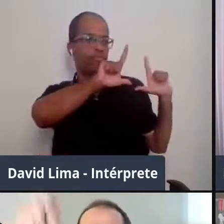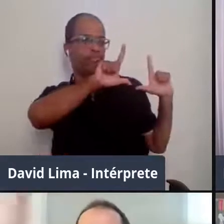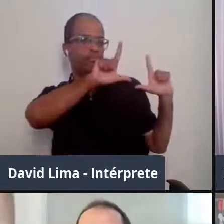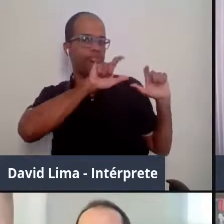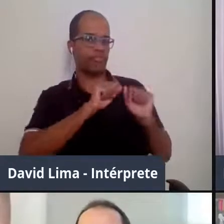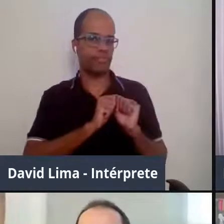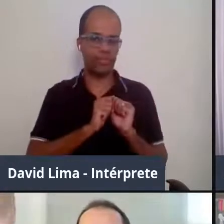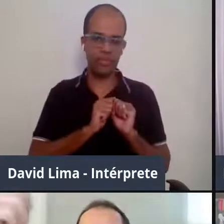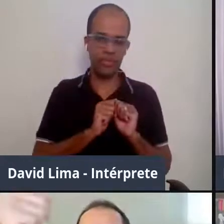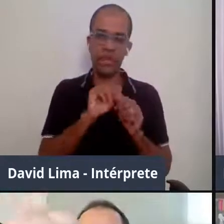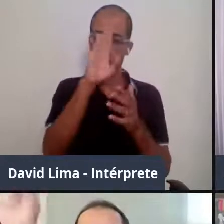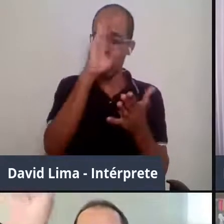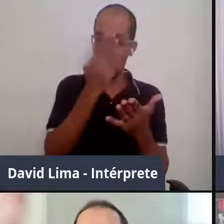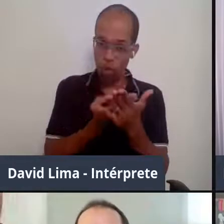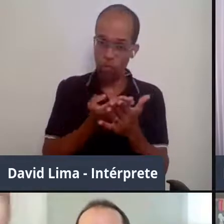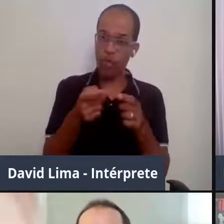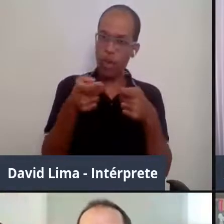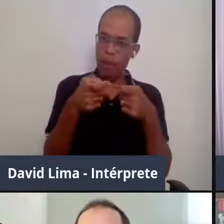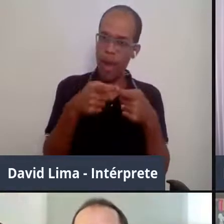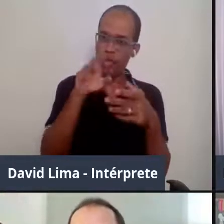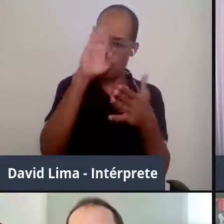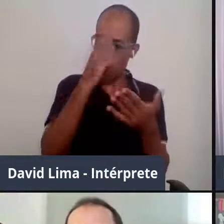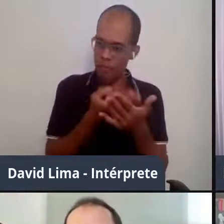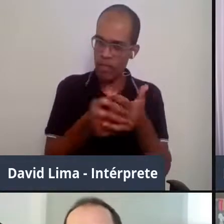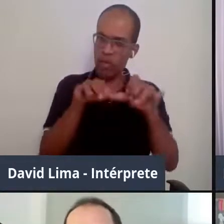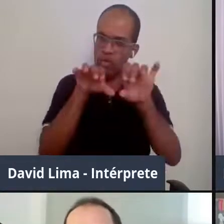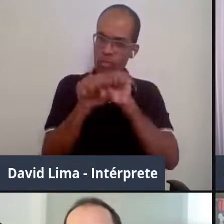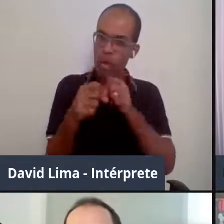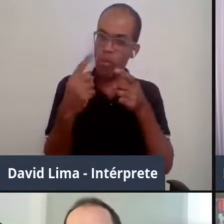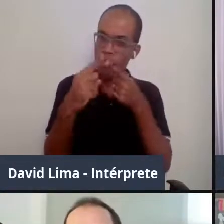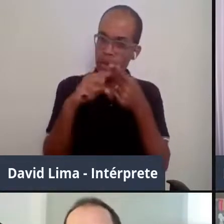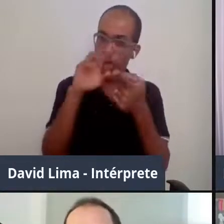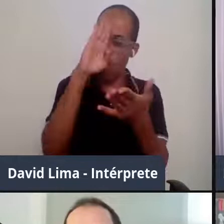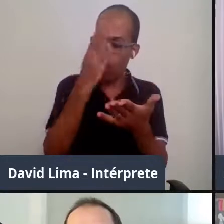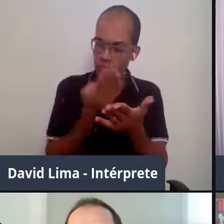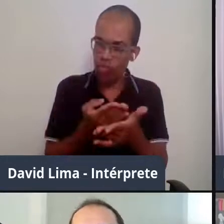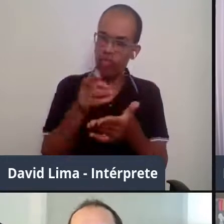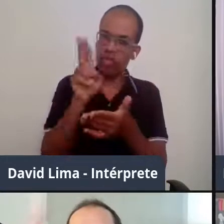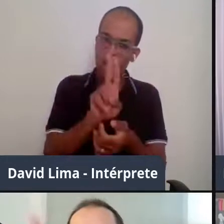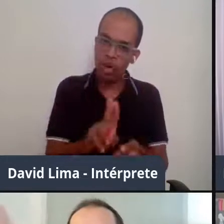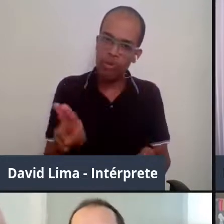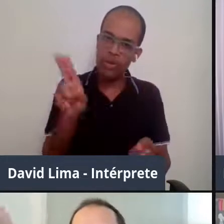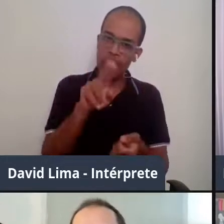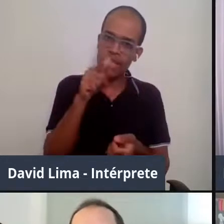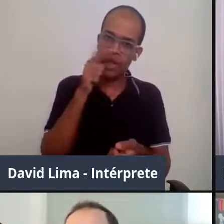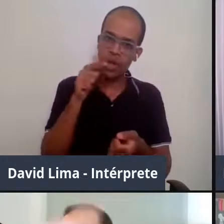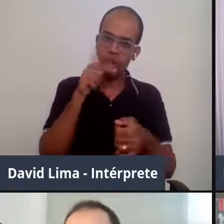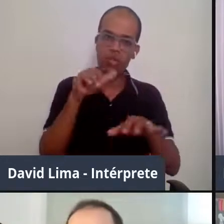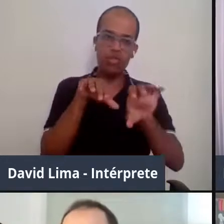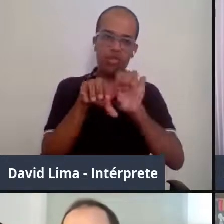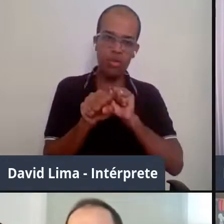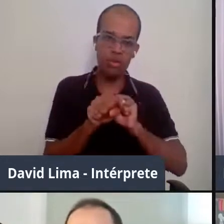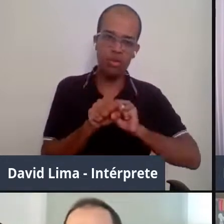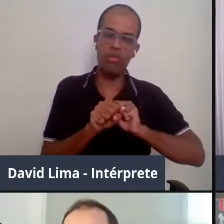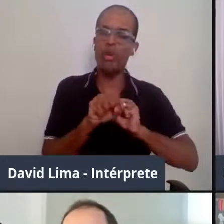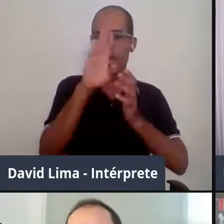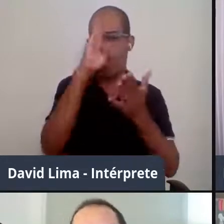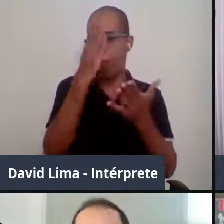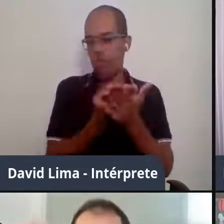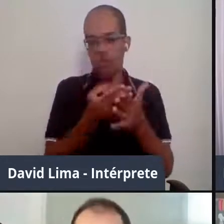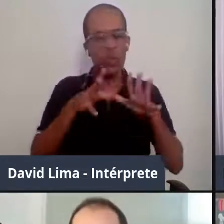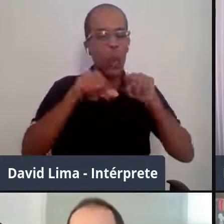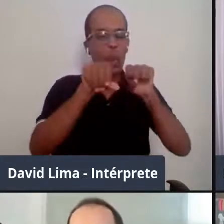médico, confio no diploma, porque eu confio na universidade que concedeu aquele diploma e confio no sistema geral da